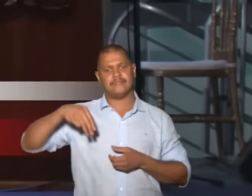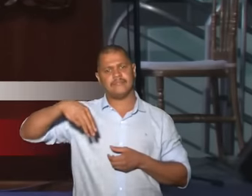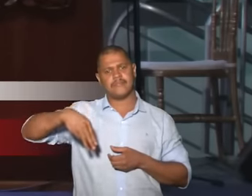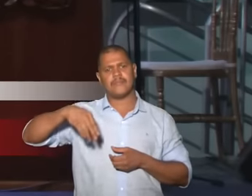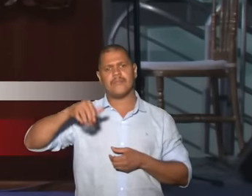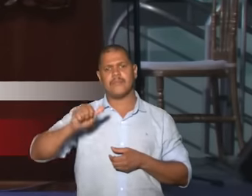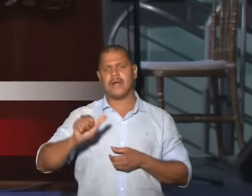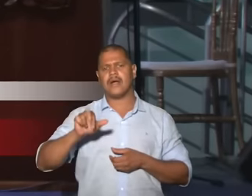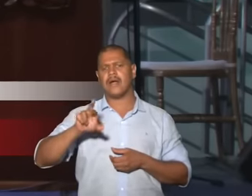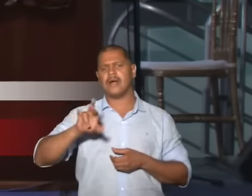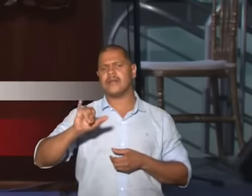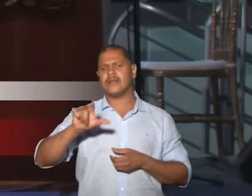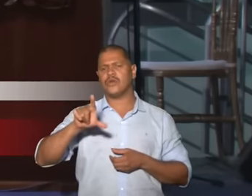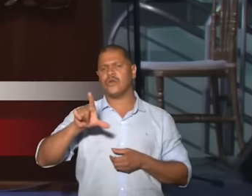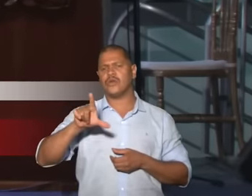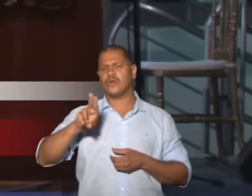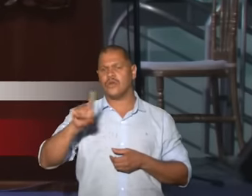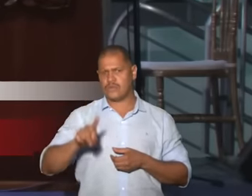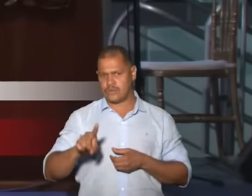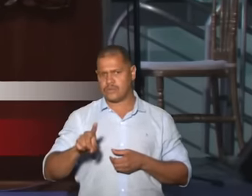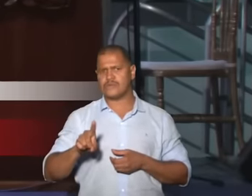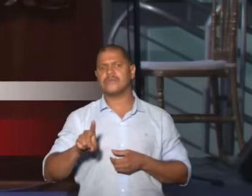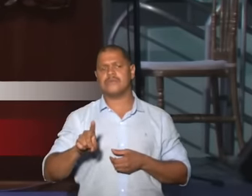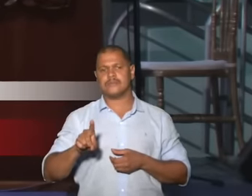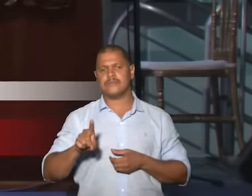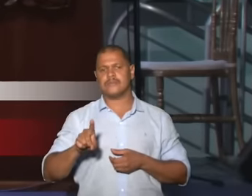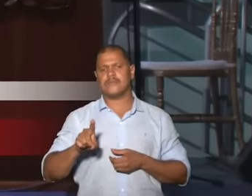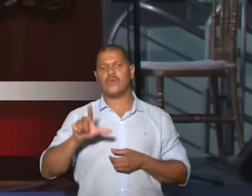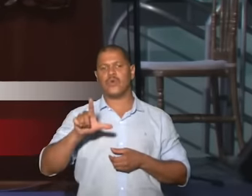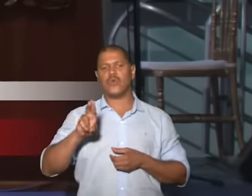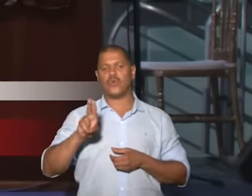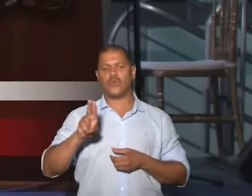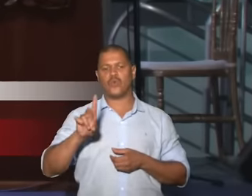Mariluz Ludovico da Silva.